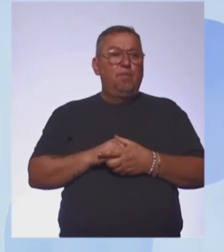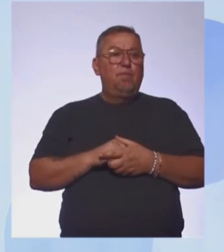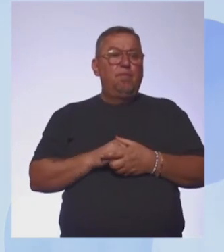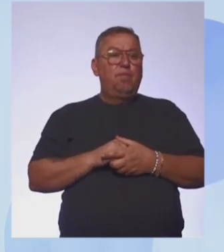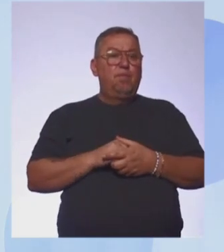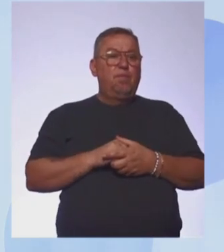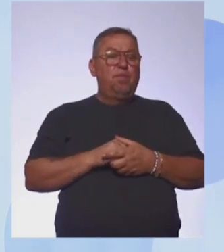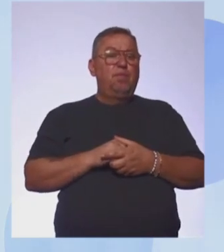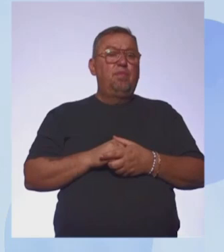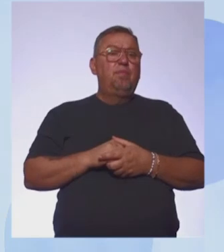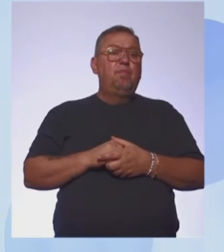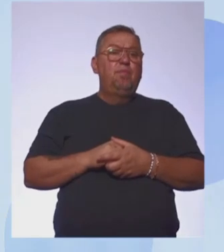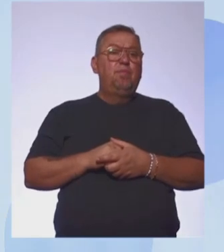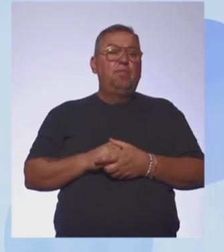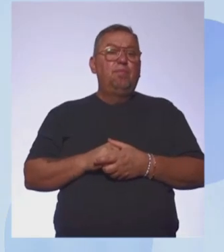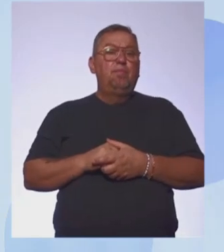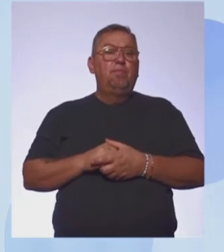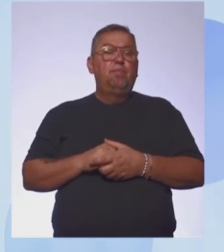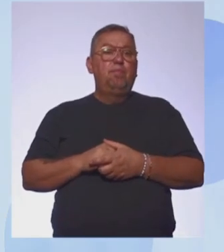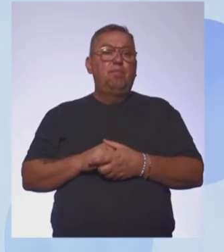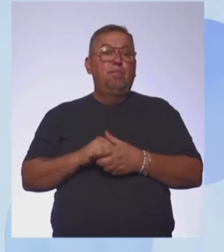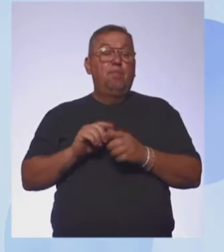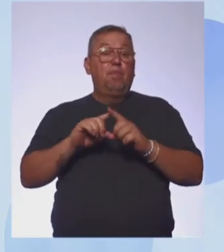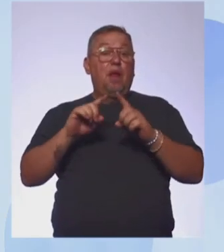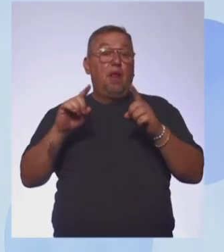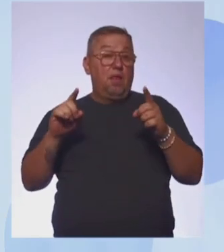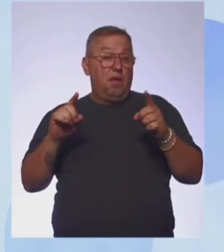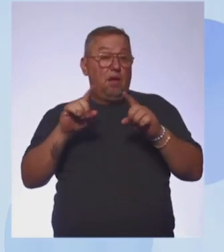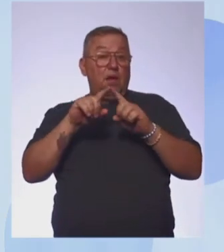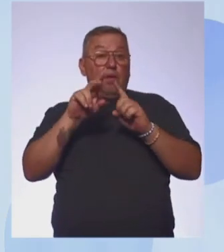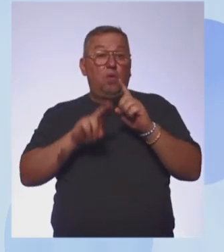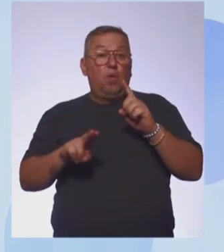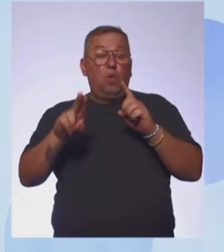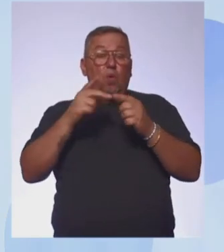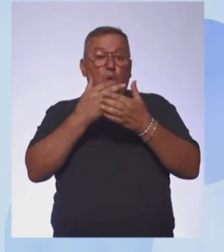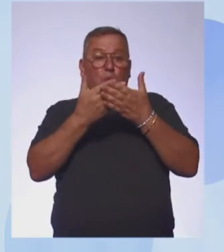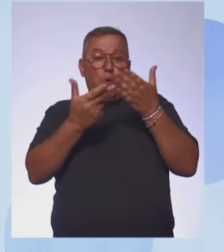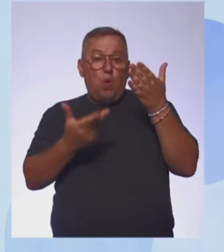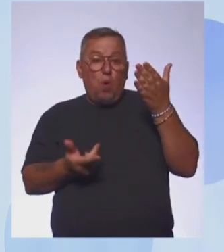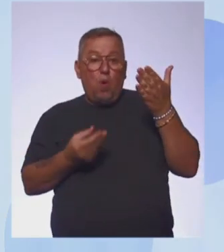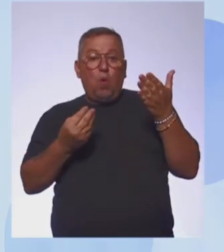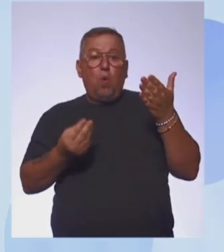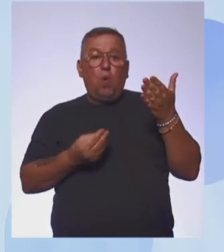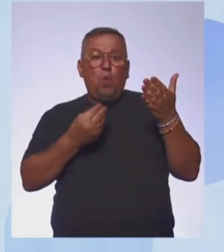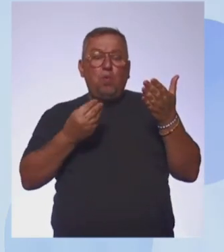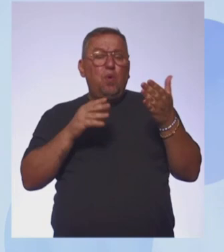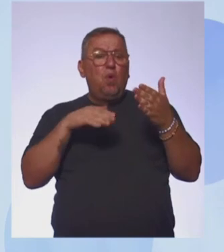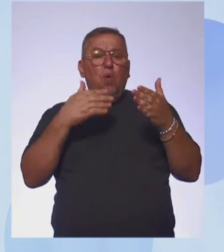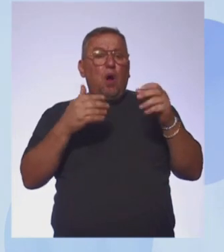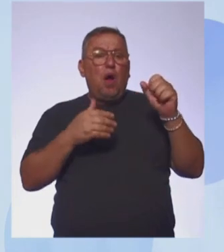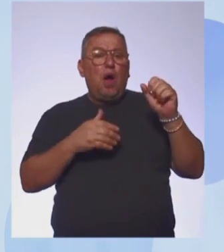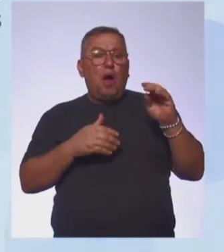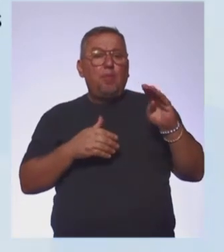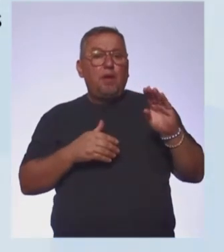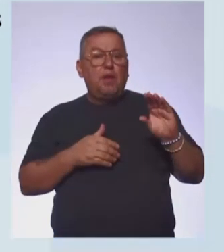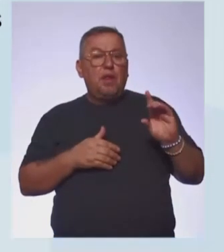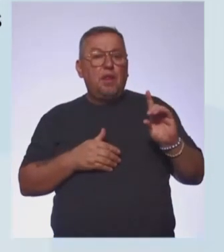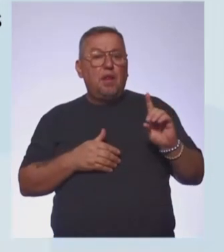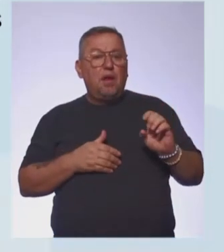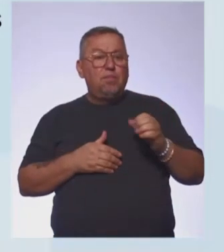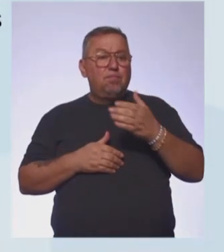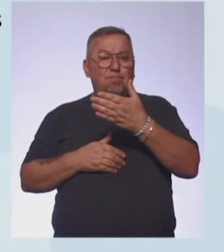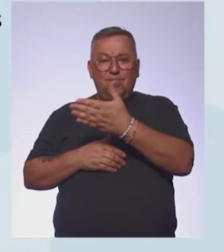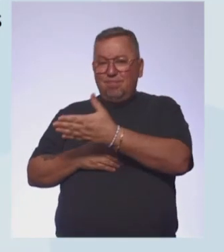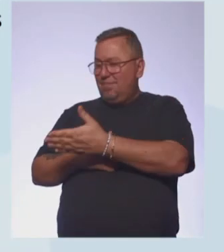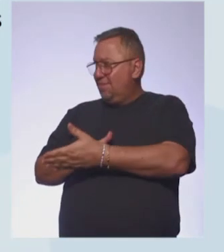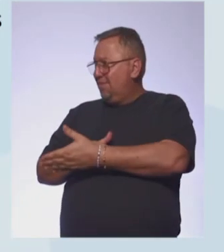estou perguntando, certo? Para tanto, ela utiliza recursos como... Quais desses 5 recursos aí ela